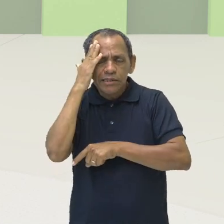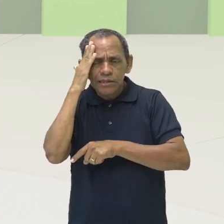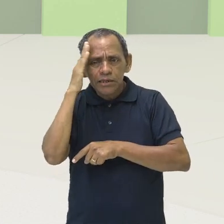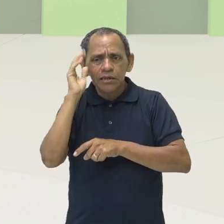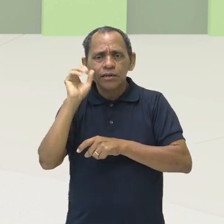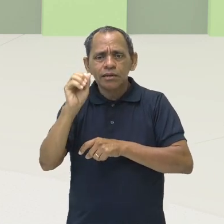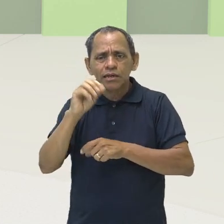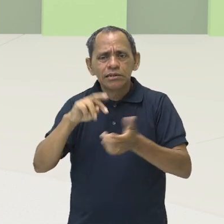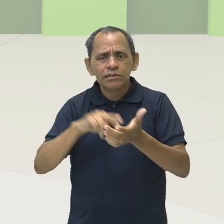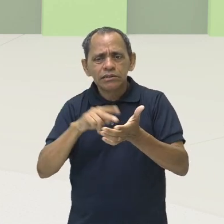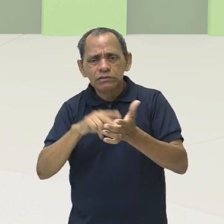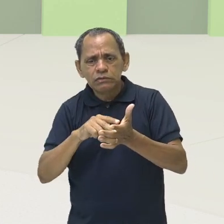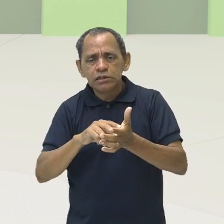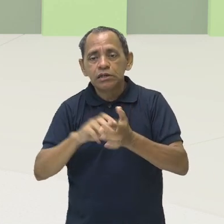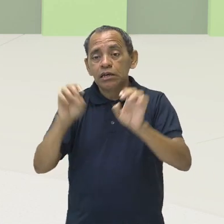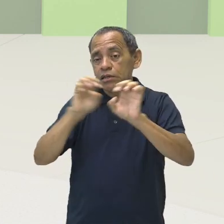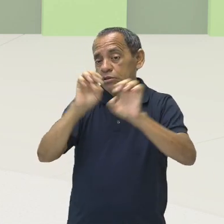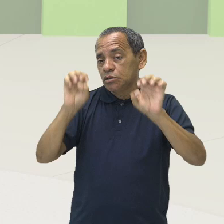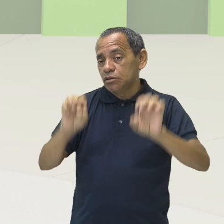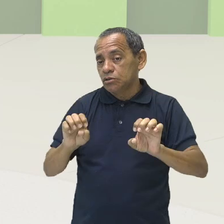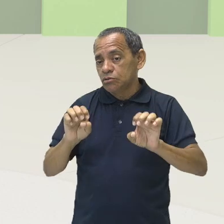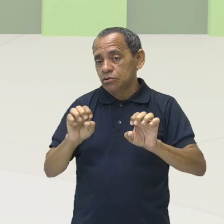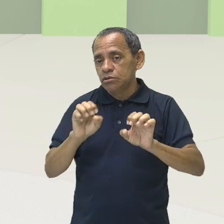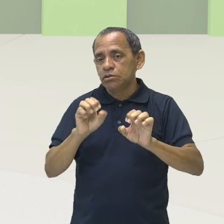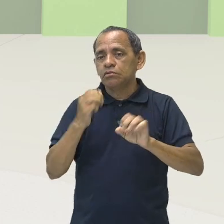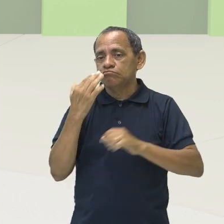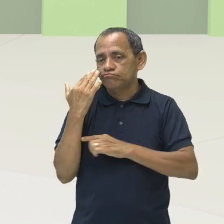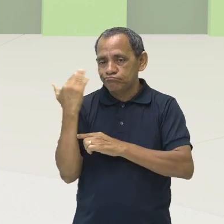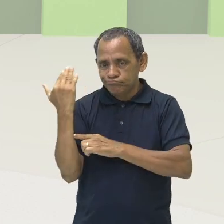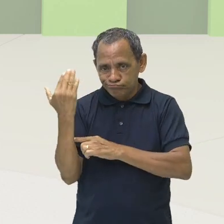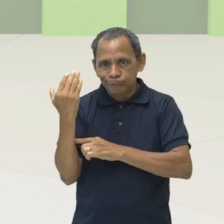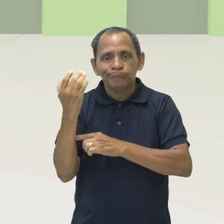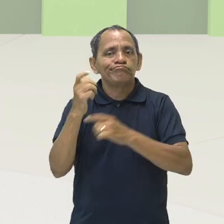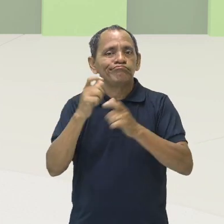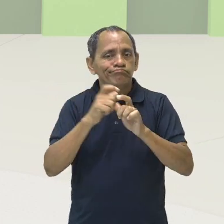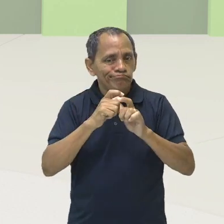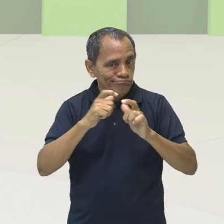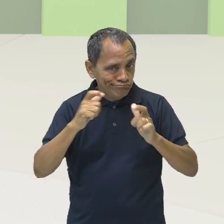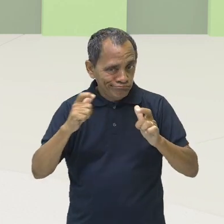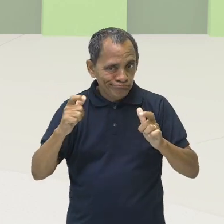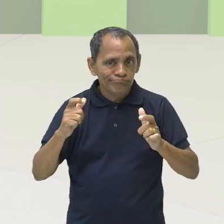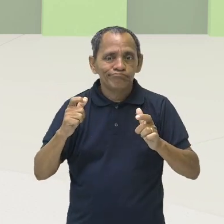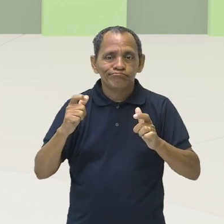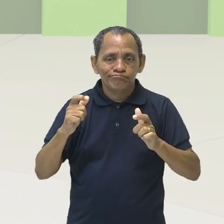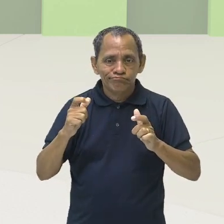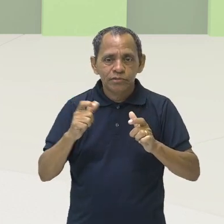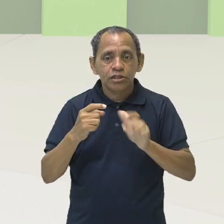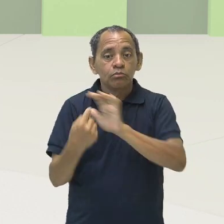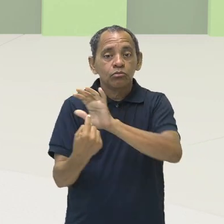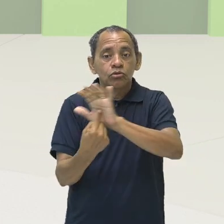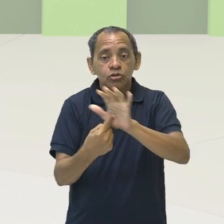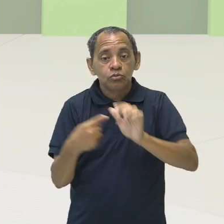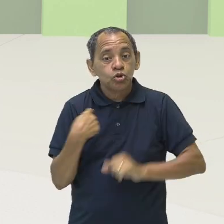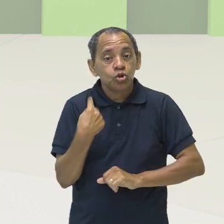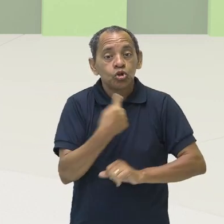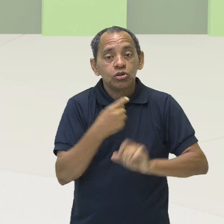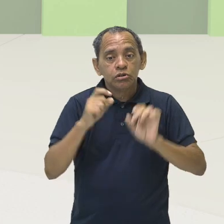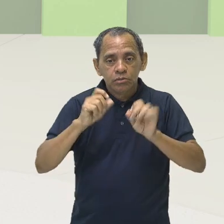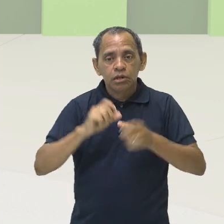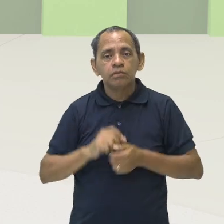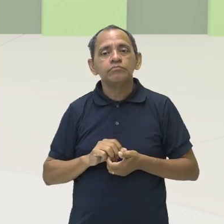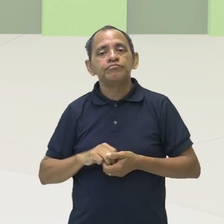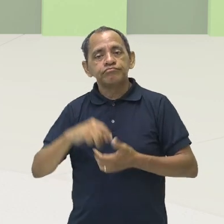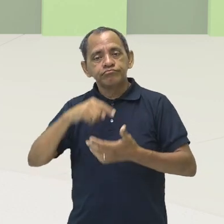que essa estrutura desse tamanho está nos querendo, está mostrando para a gente em termos